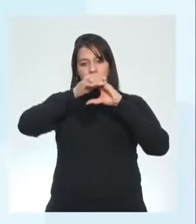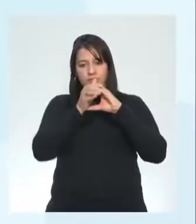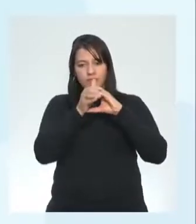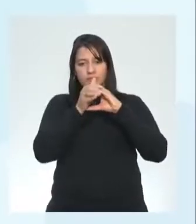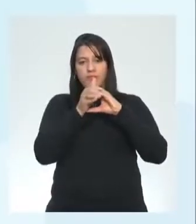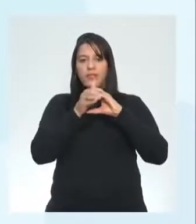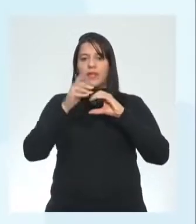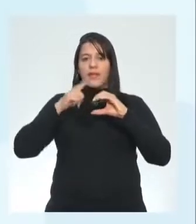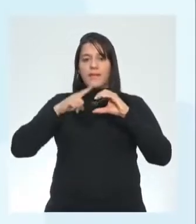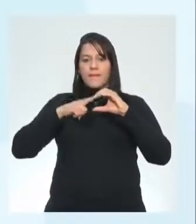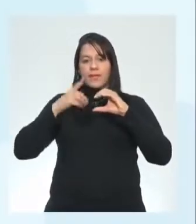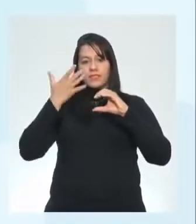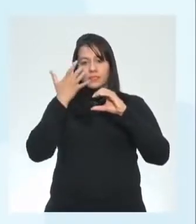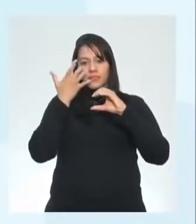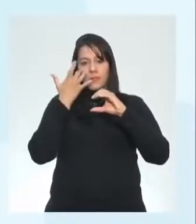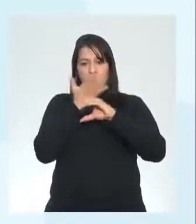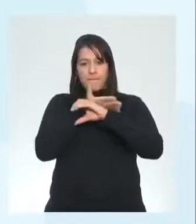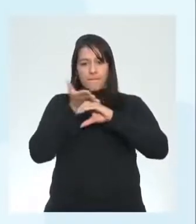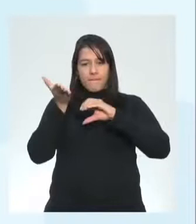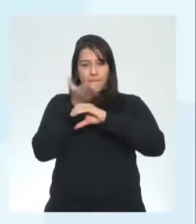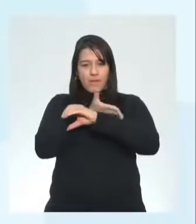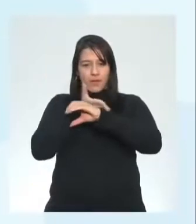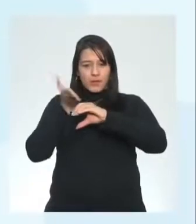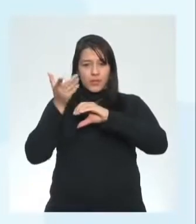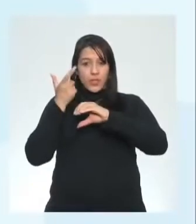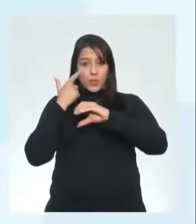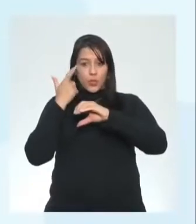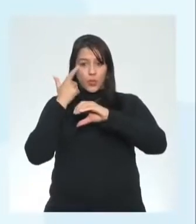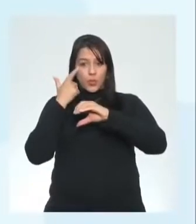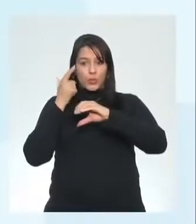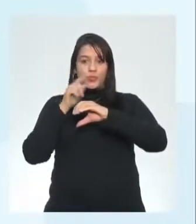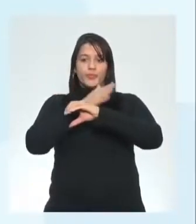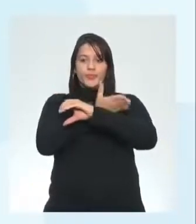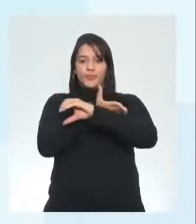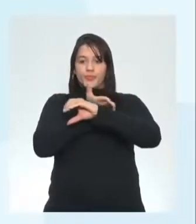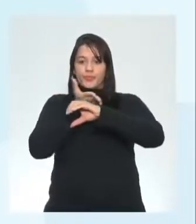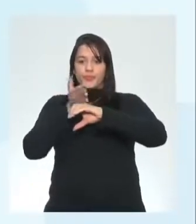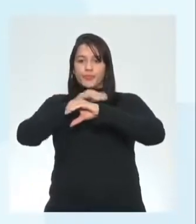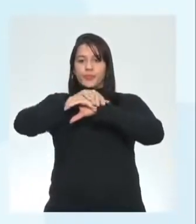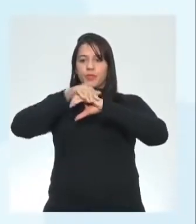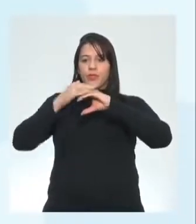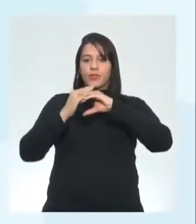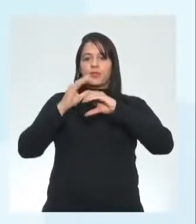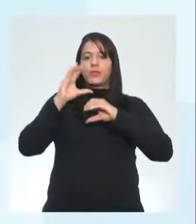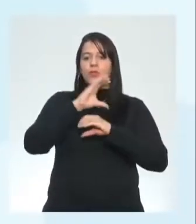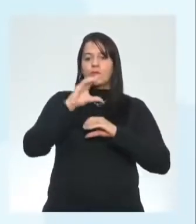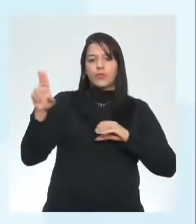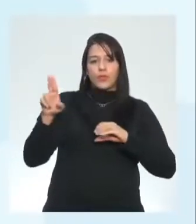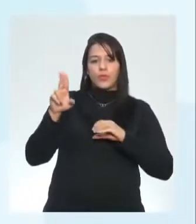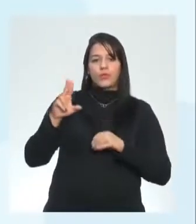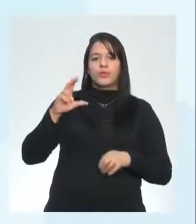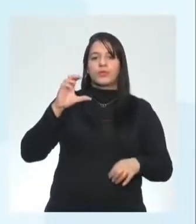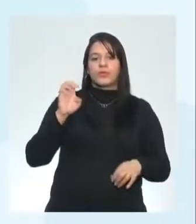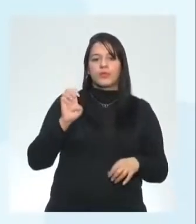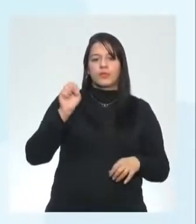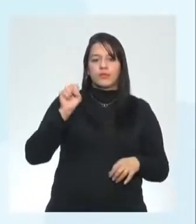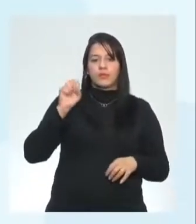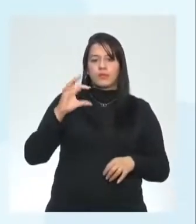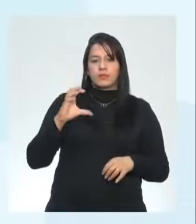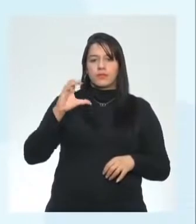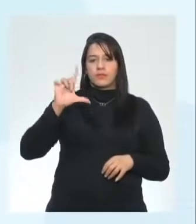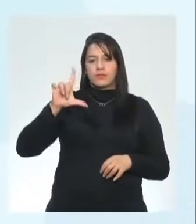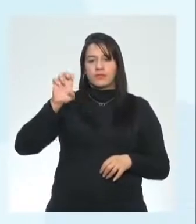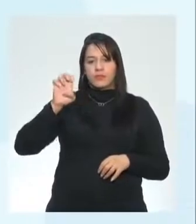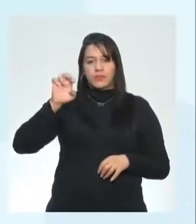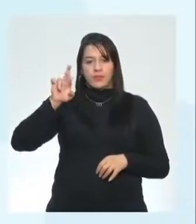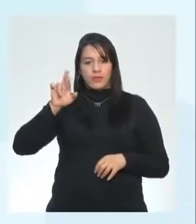mais branca dos nossos olhos, né? Isso a gente chama de esclera. E a partir daí, né, todo esse conjunto